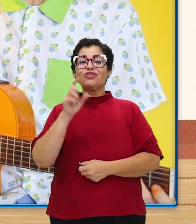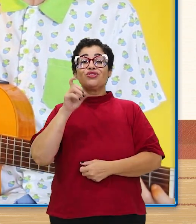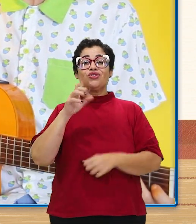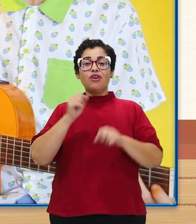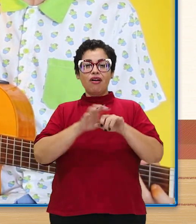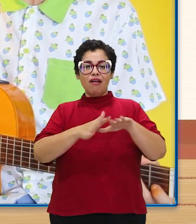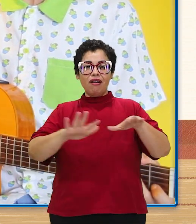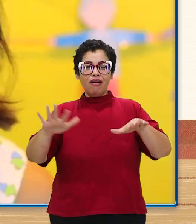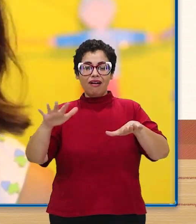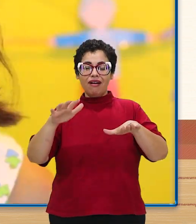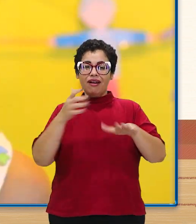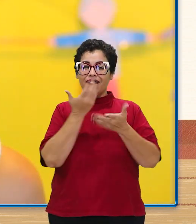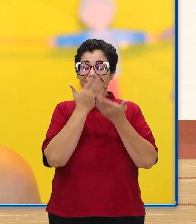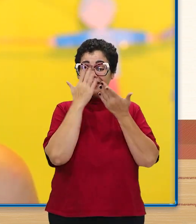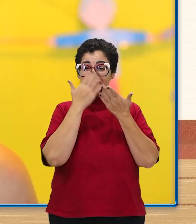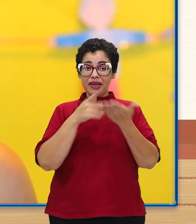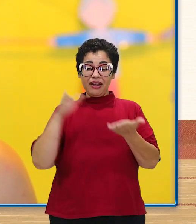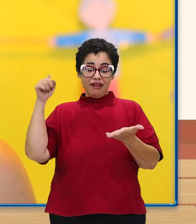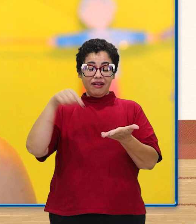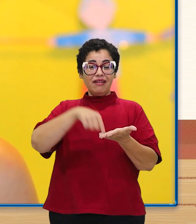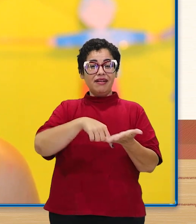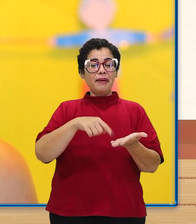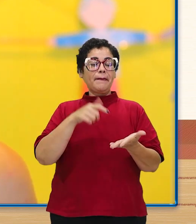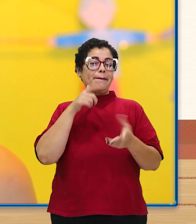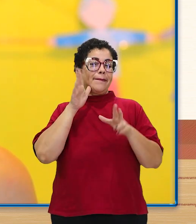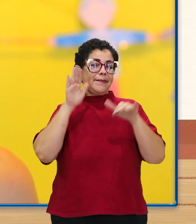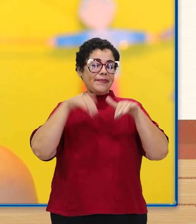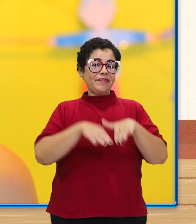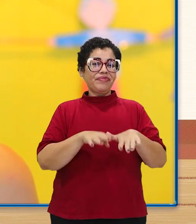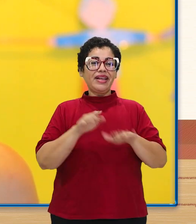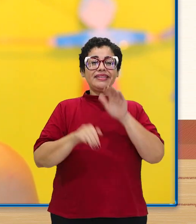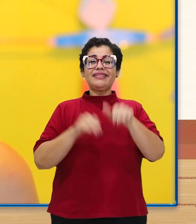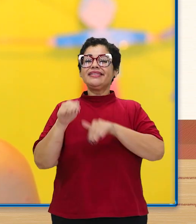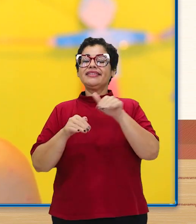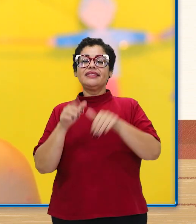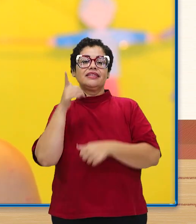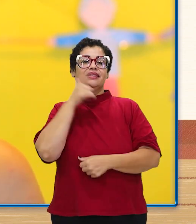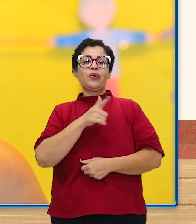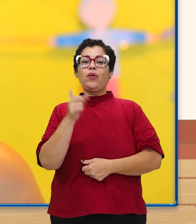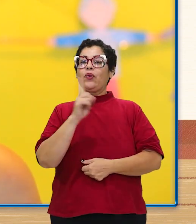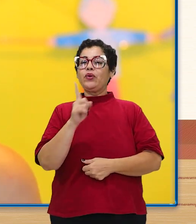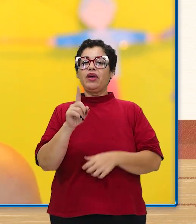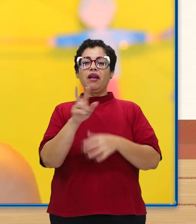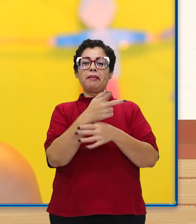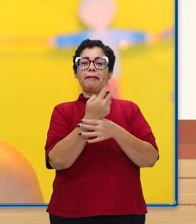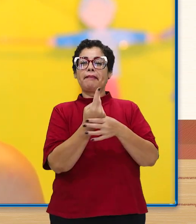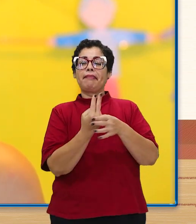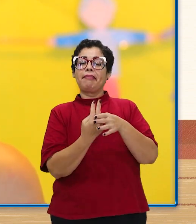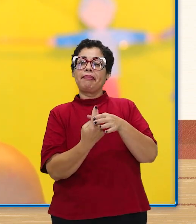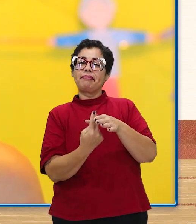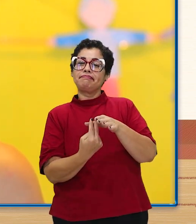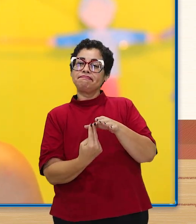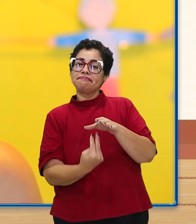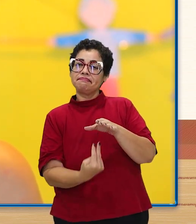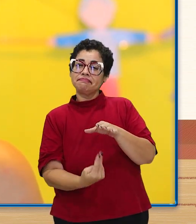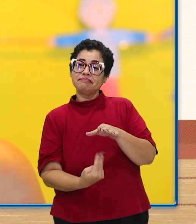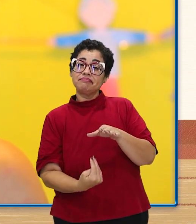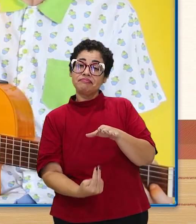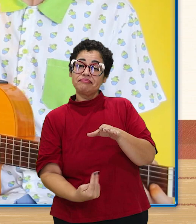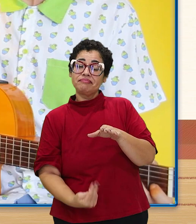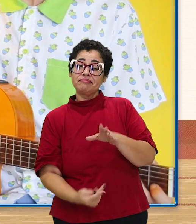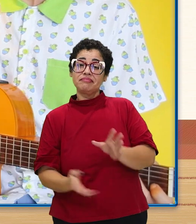apenas o reflexo dela. Ela tentou sair, mas o pior aconteceu. Nayá se afundou nas águas daquele